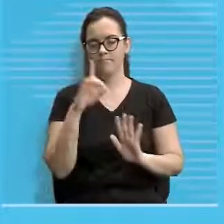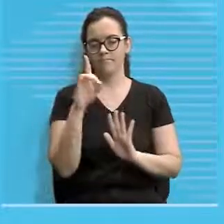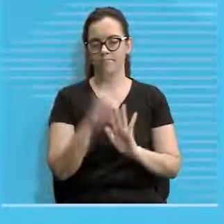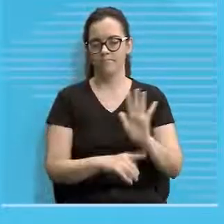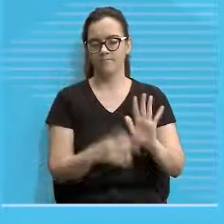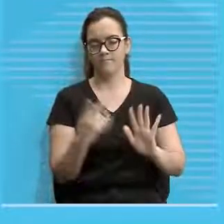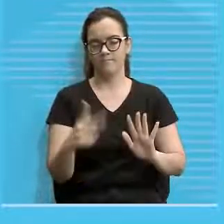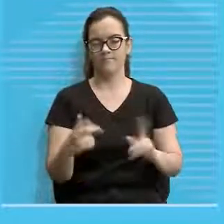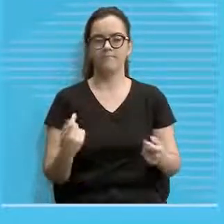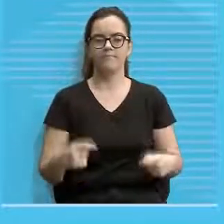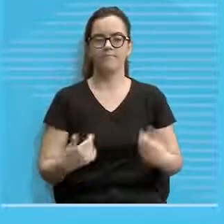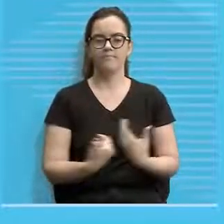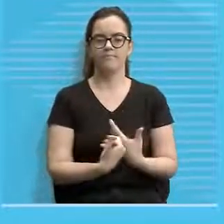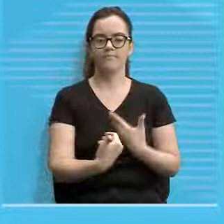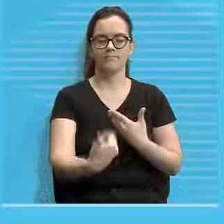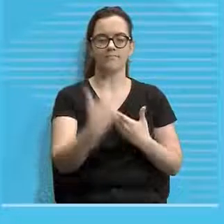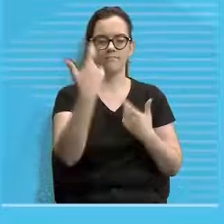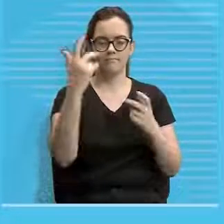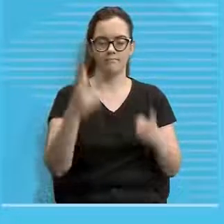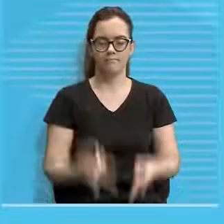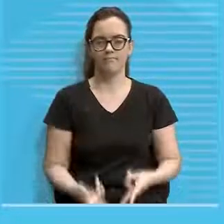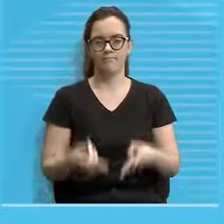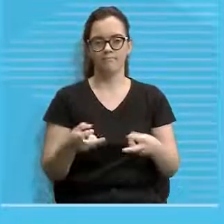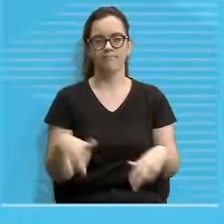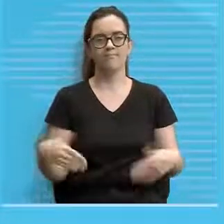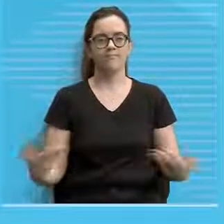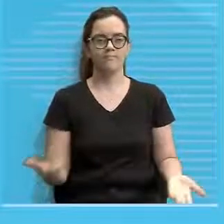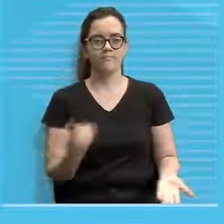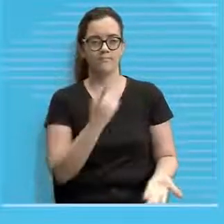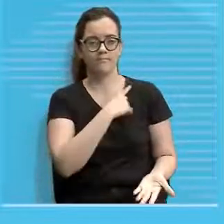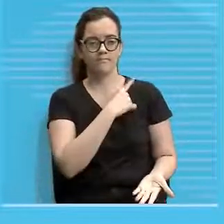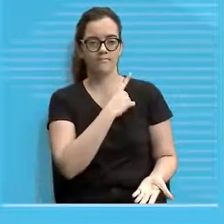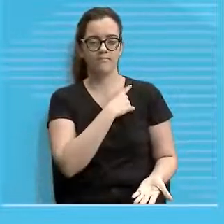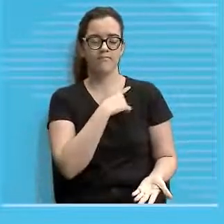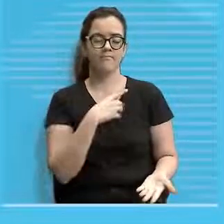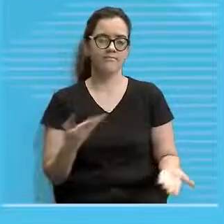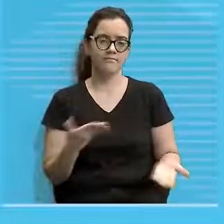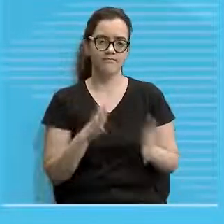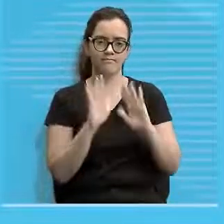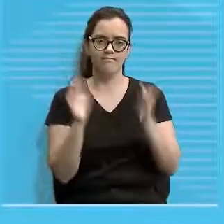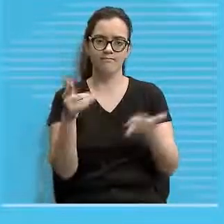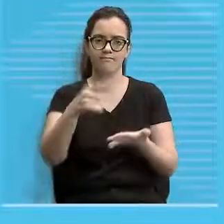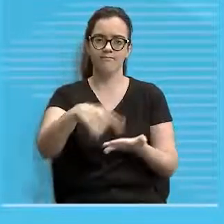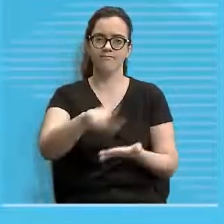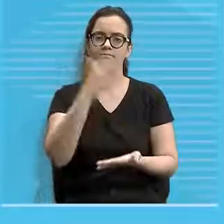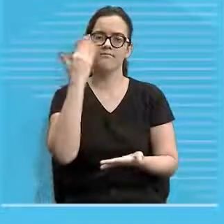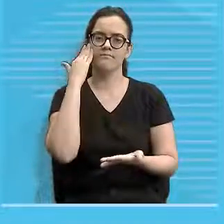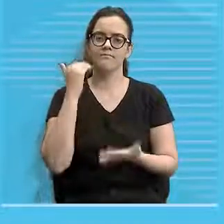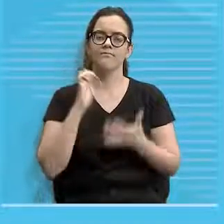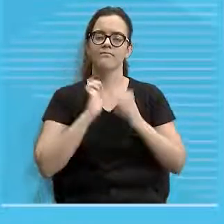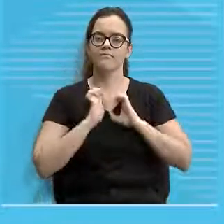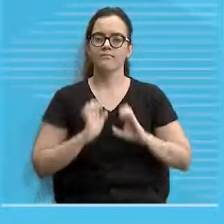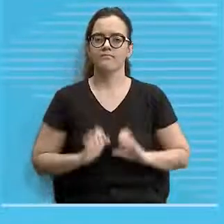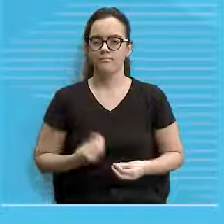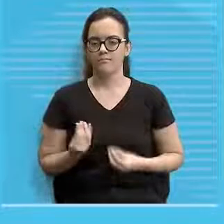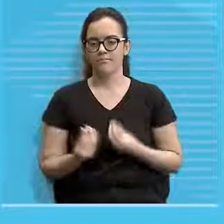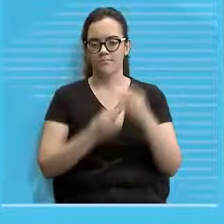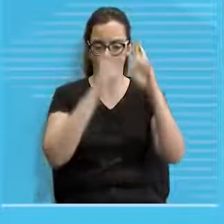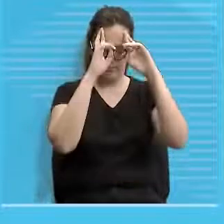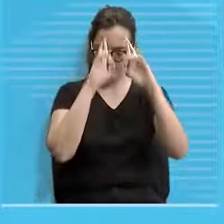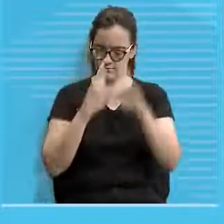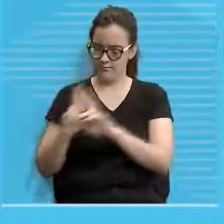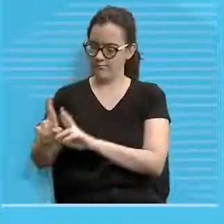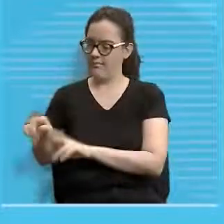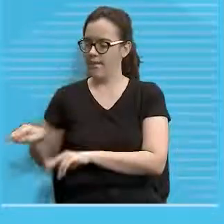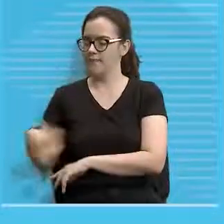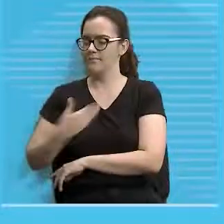consiga ter uma capacidade de ter um comportamento ético, um comportamento em que eu respeite o outro, em